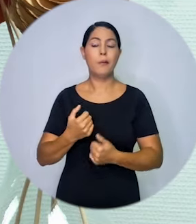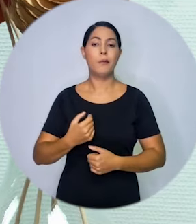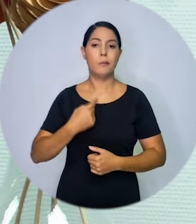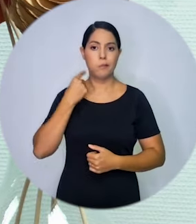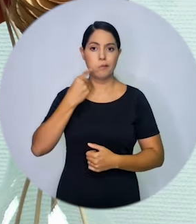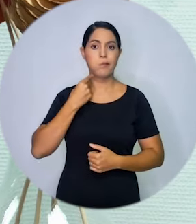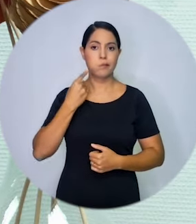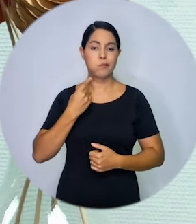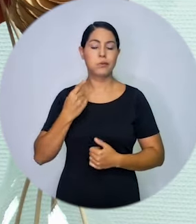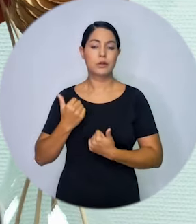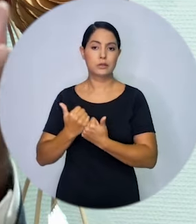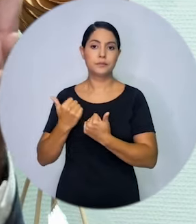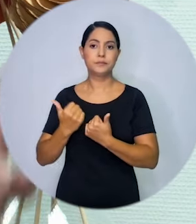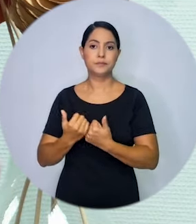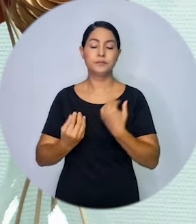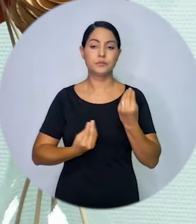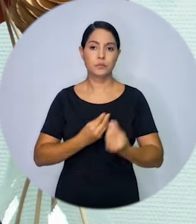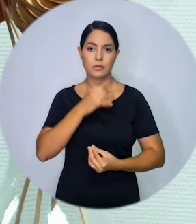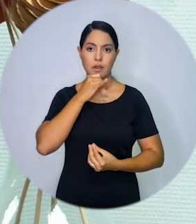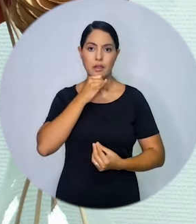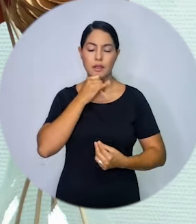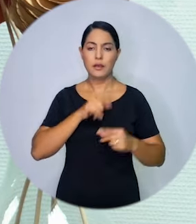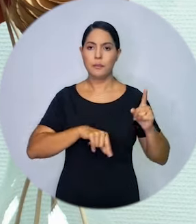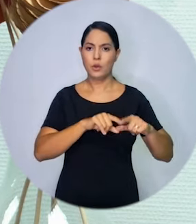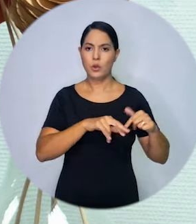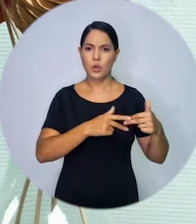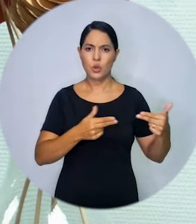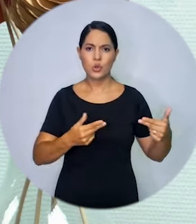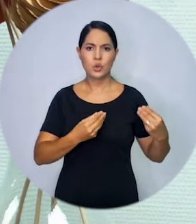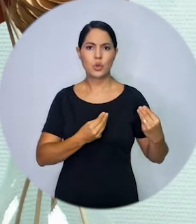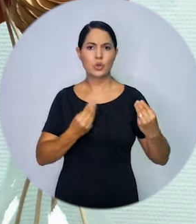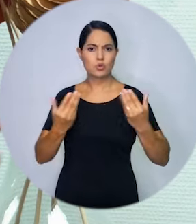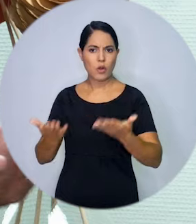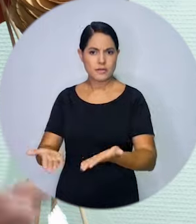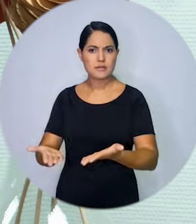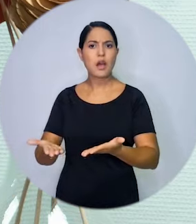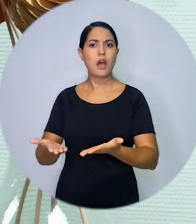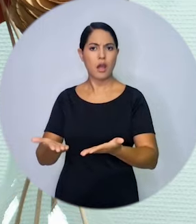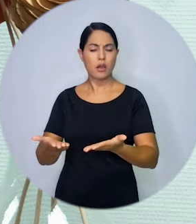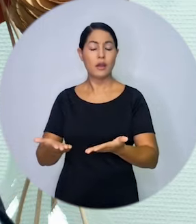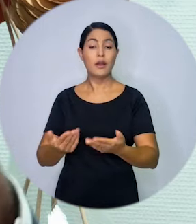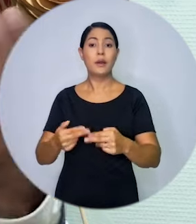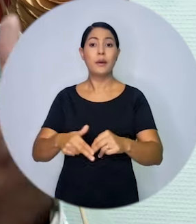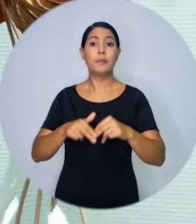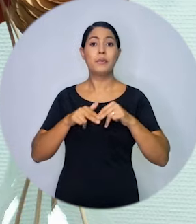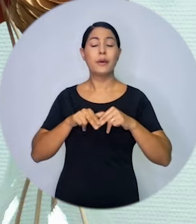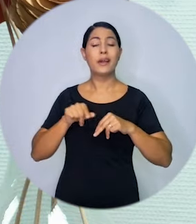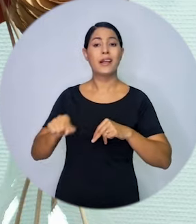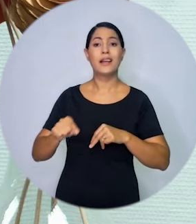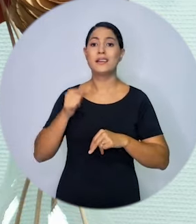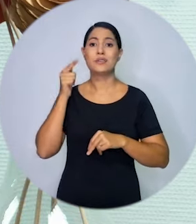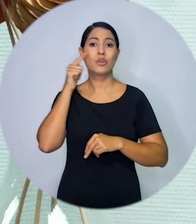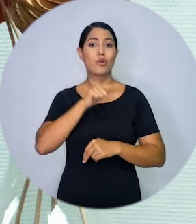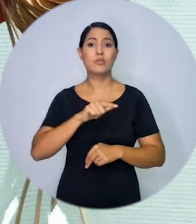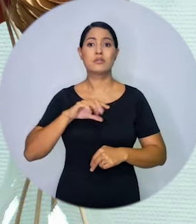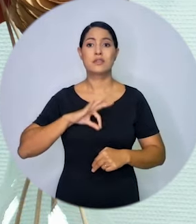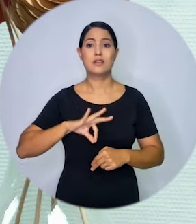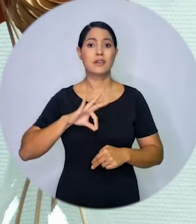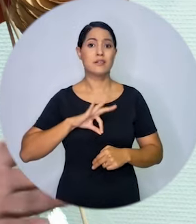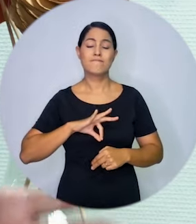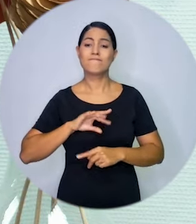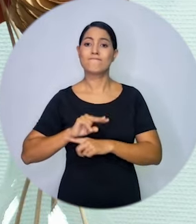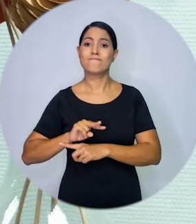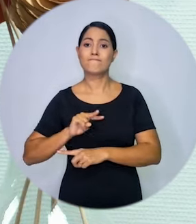aos advogados e advogadas, desde doações para aqueles colegas que estão com dificuldade de manter o seu